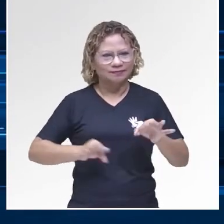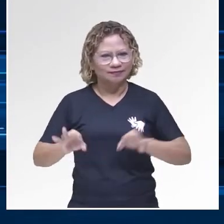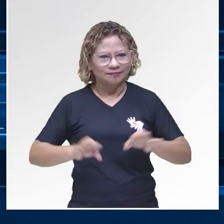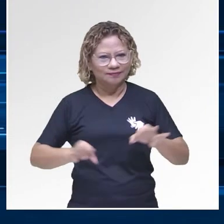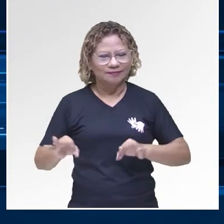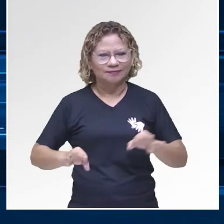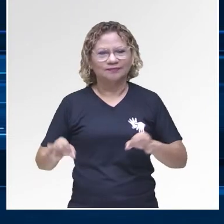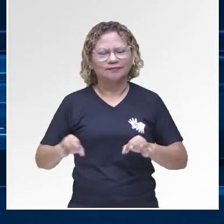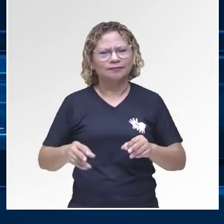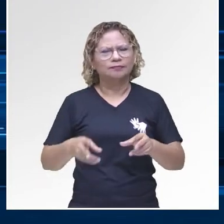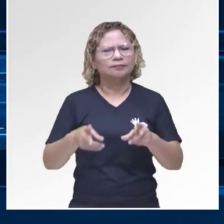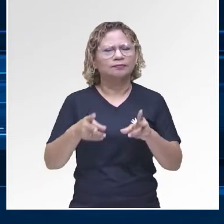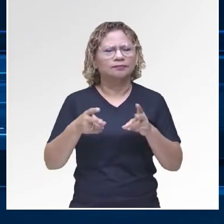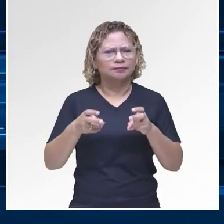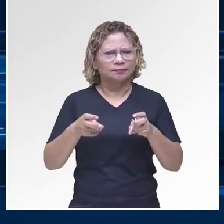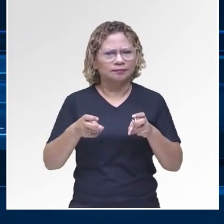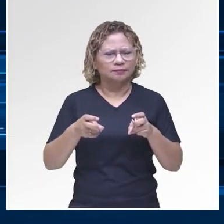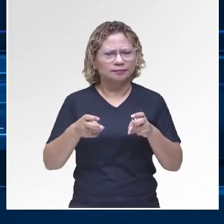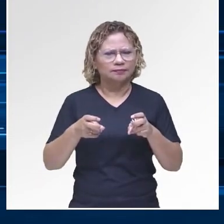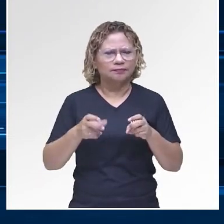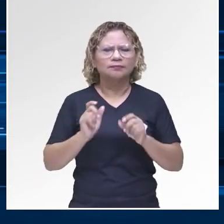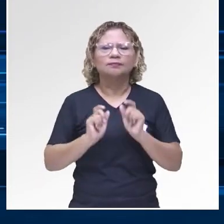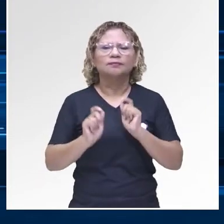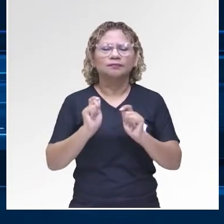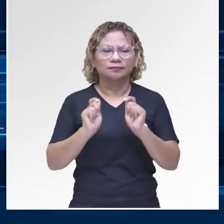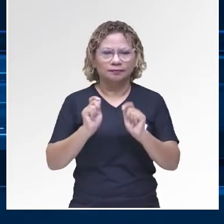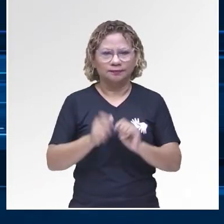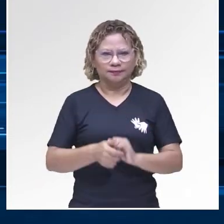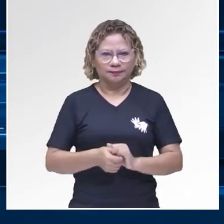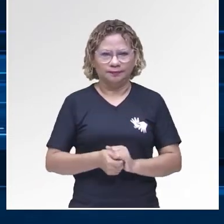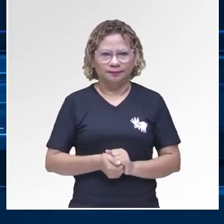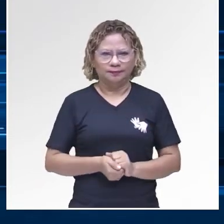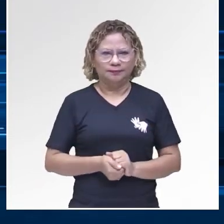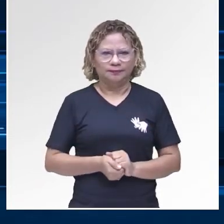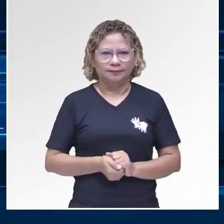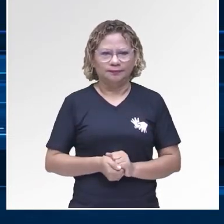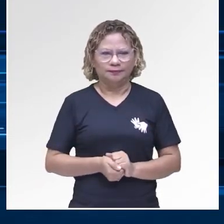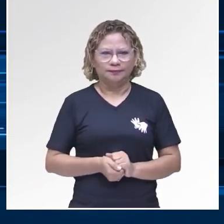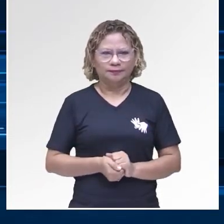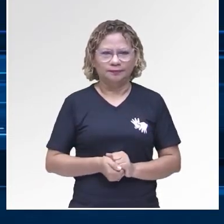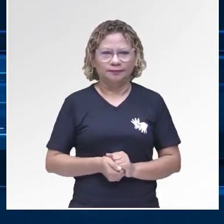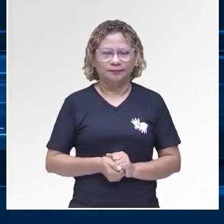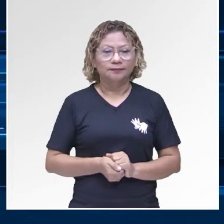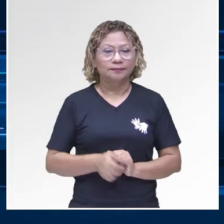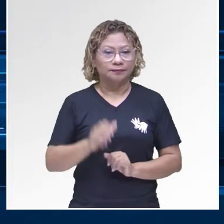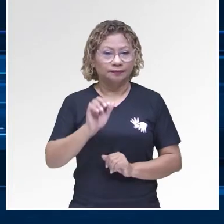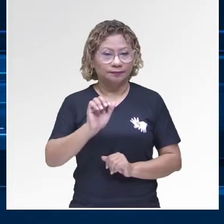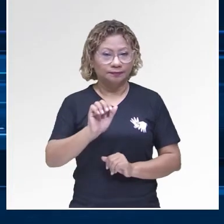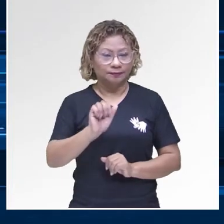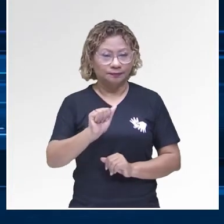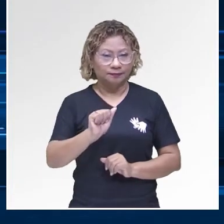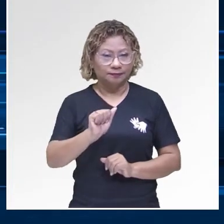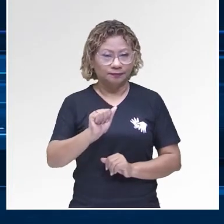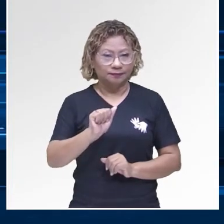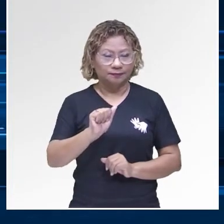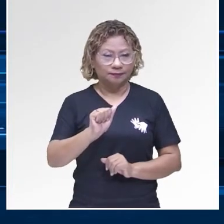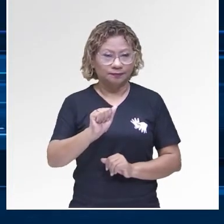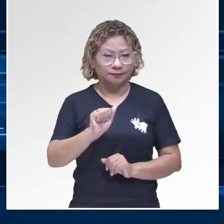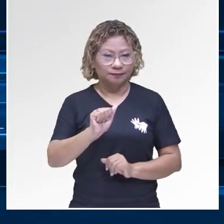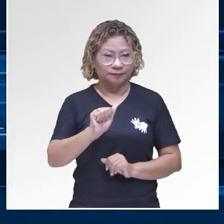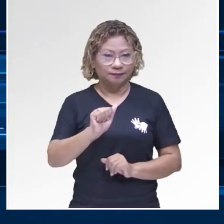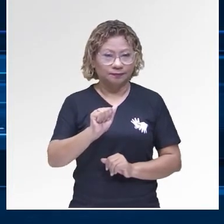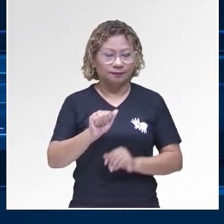E vou observar a seguinte situação. A4 é igual a 1